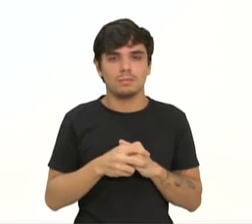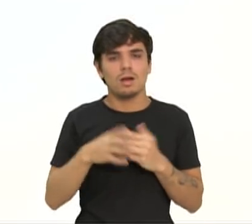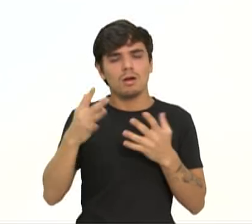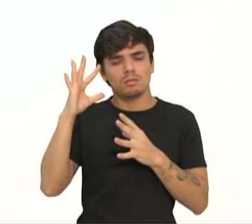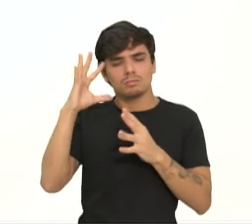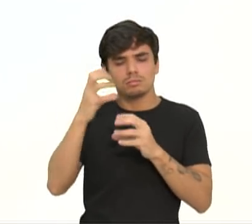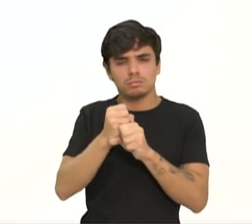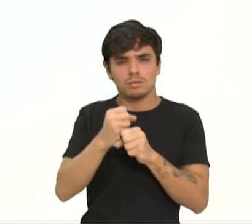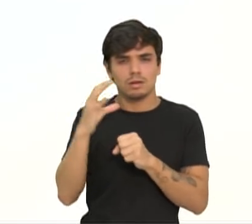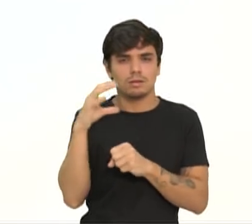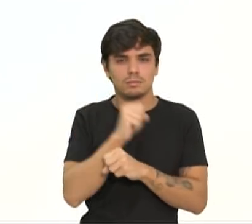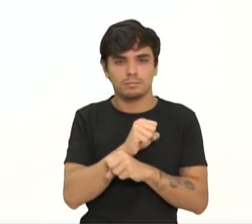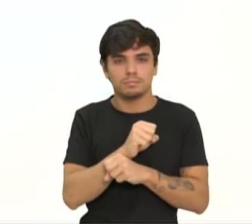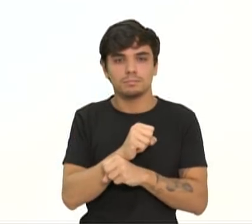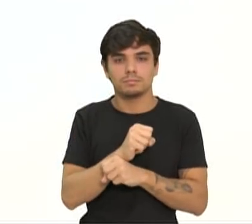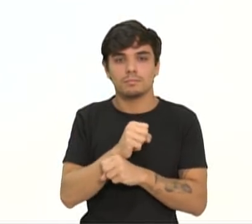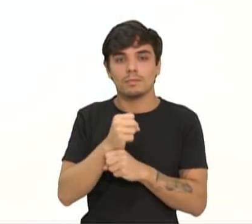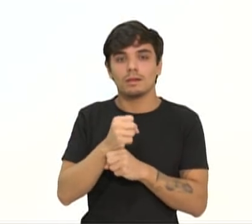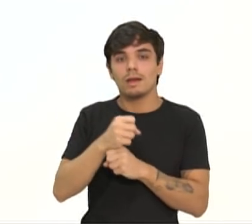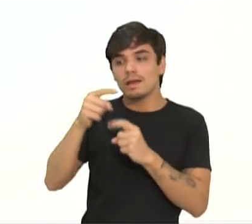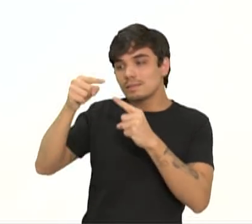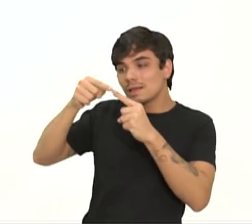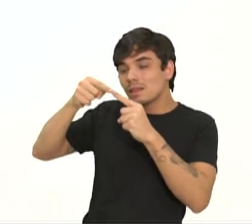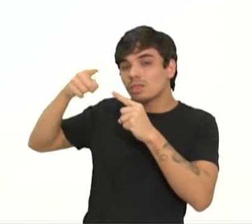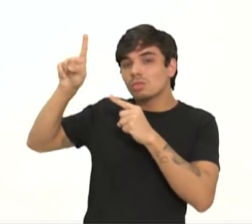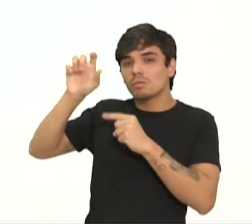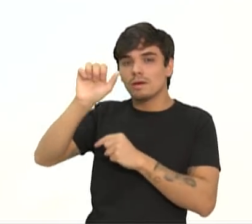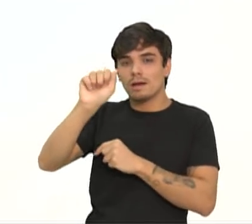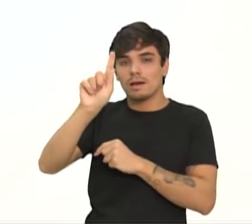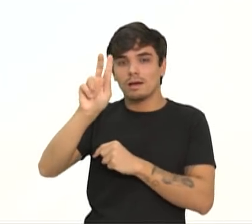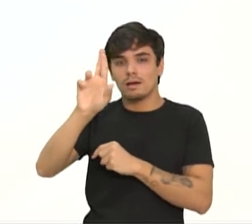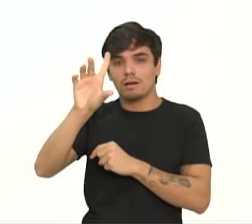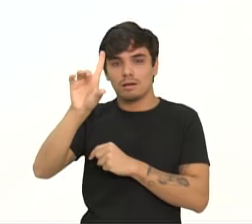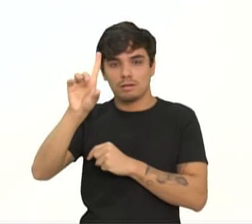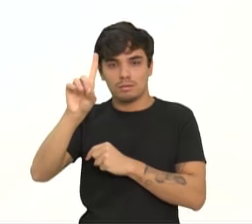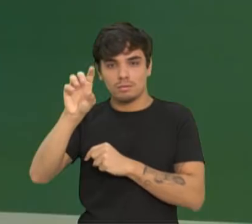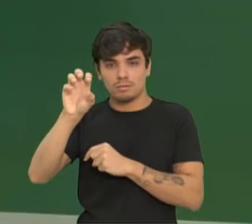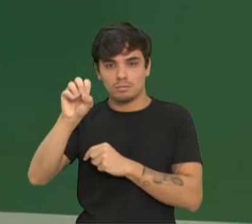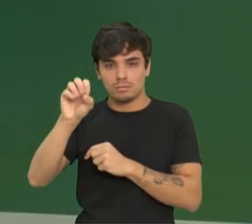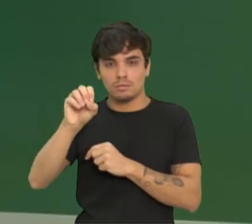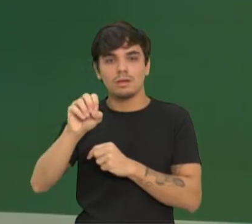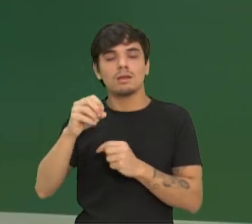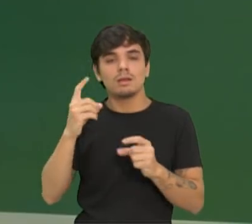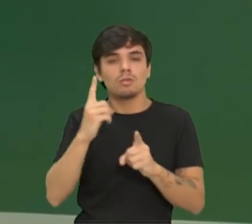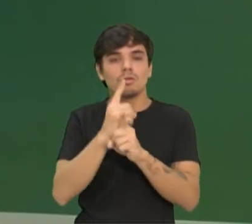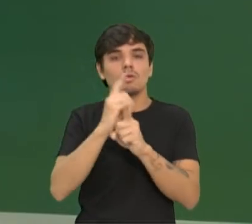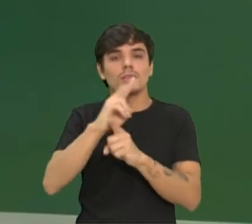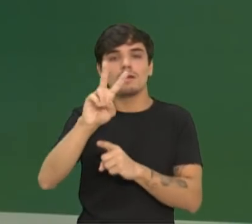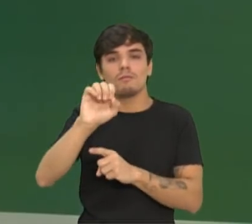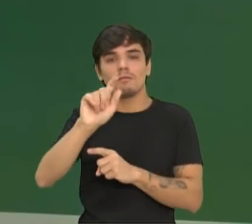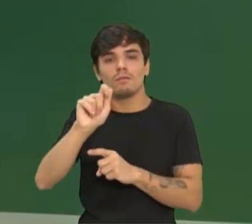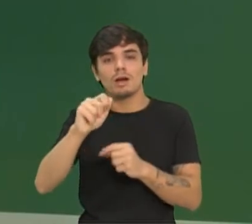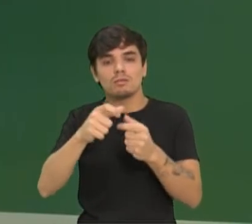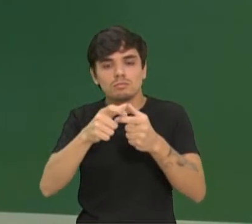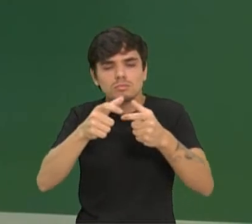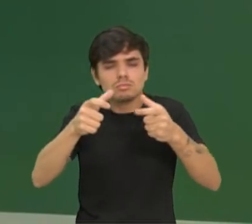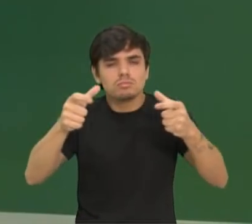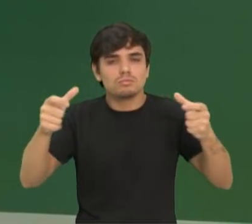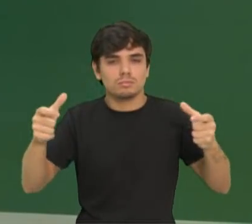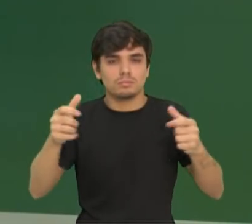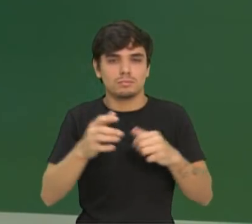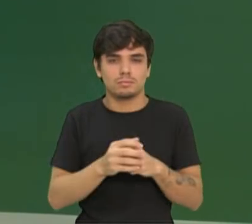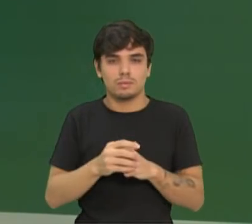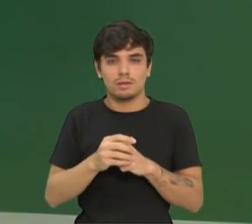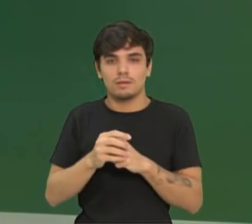O acento agudo nós encontraremos em vogais quando o som for aberto. Já o acento circunflexo nós